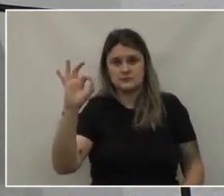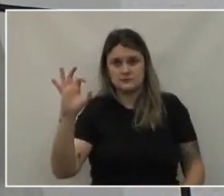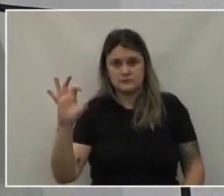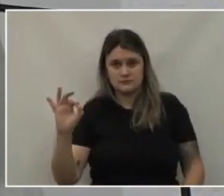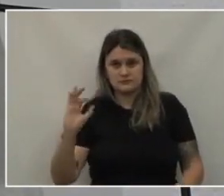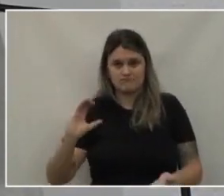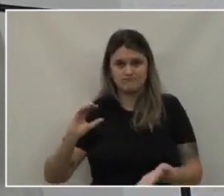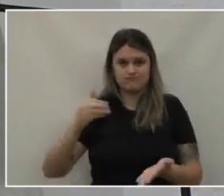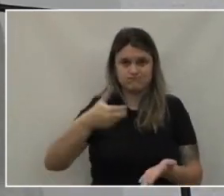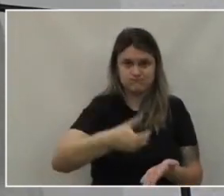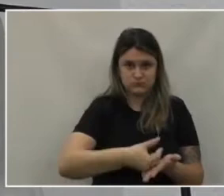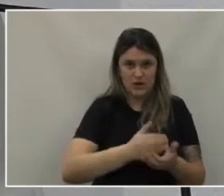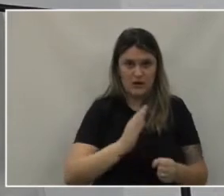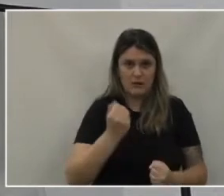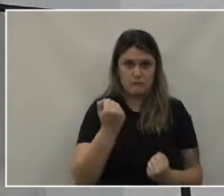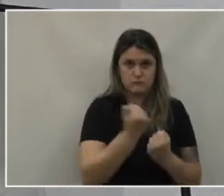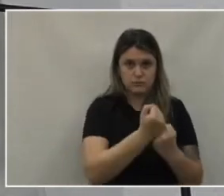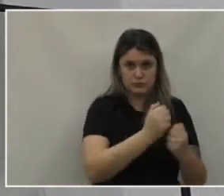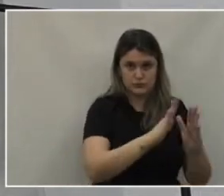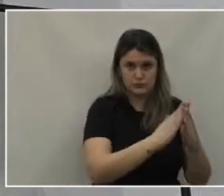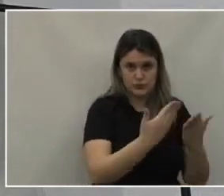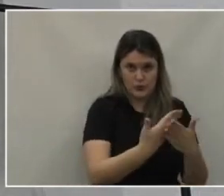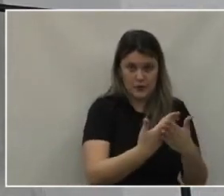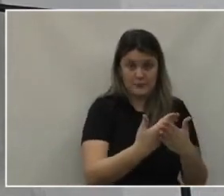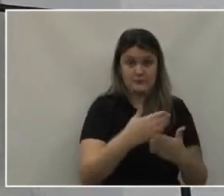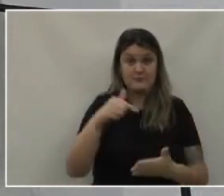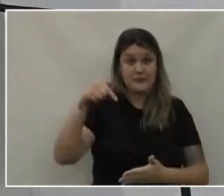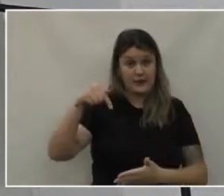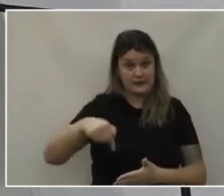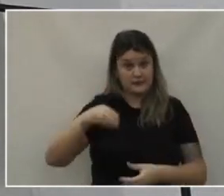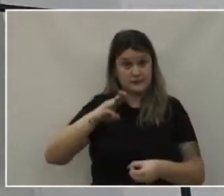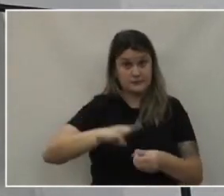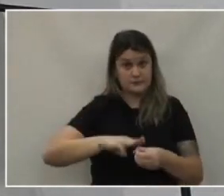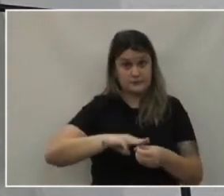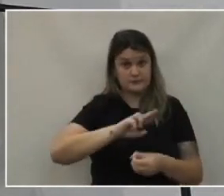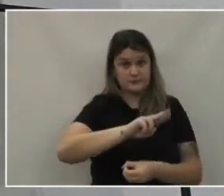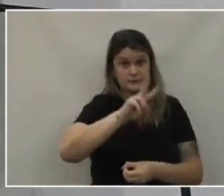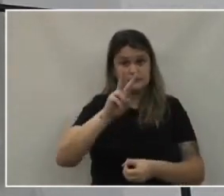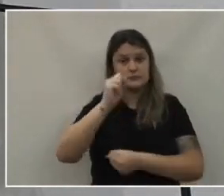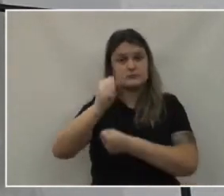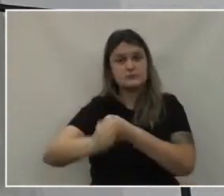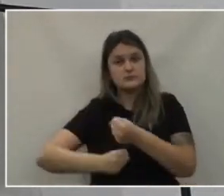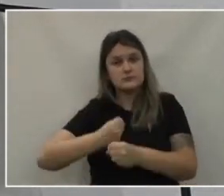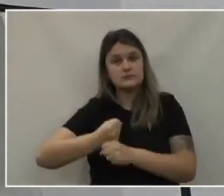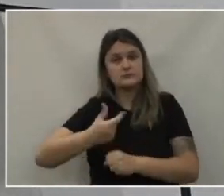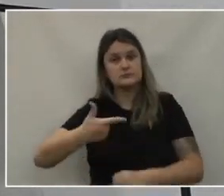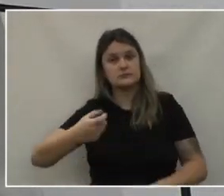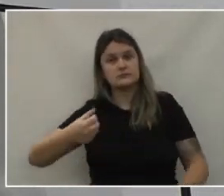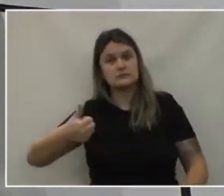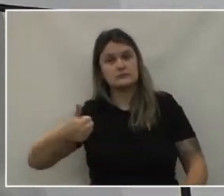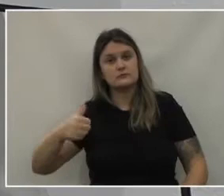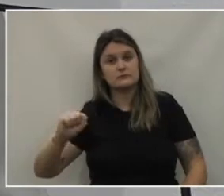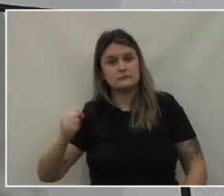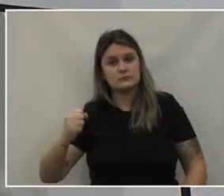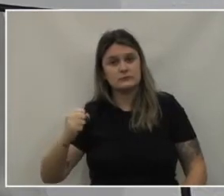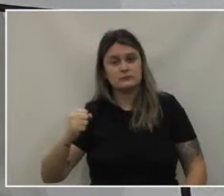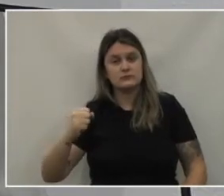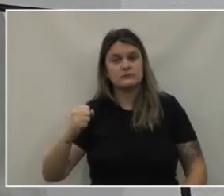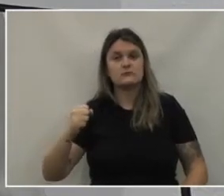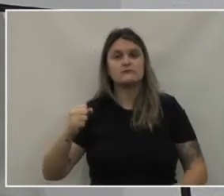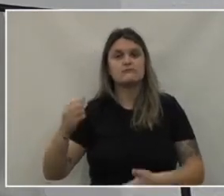dos investimentos. Aqui em União da Vitória, no ano de 2018,